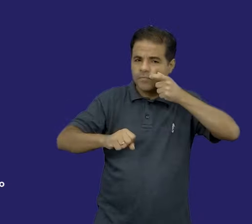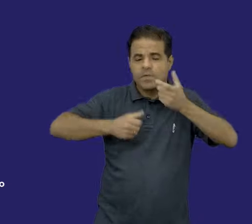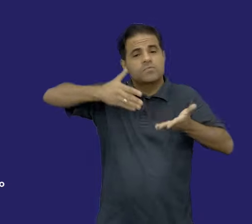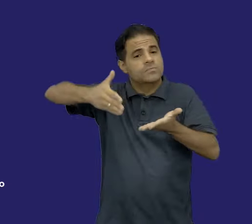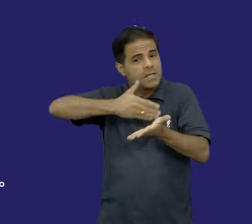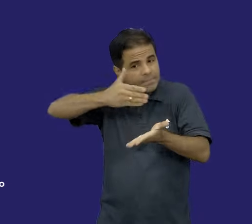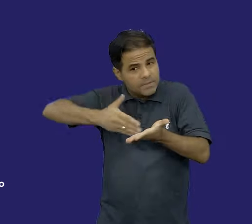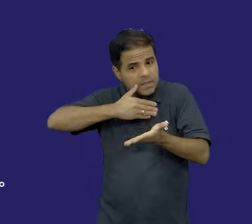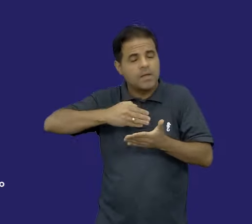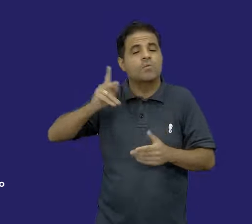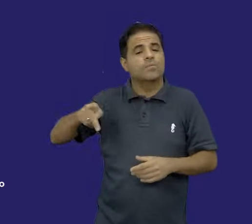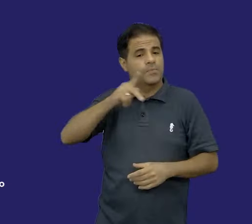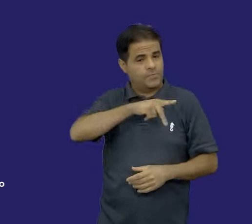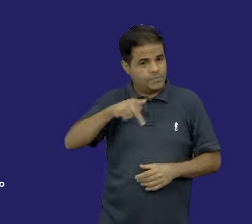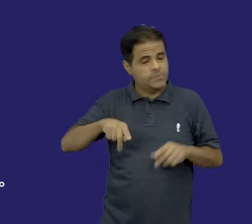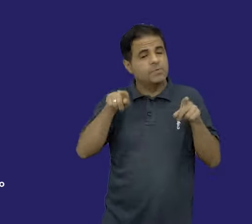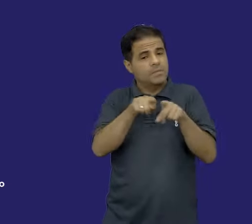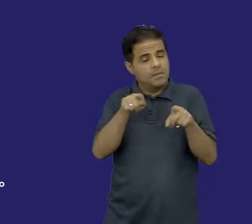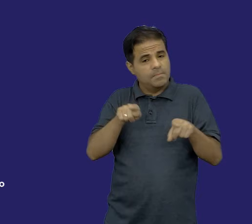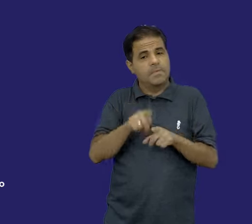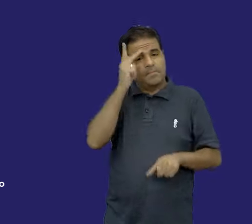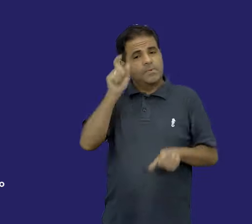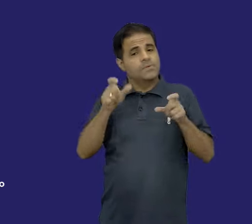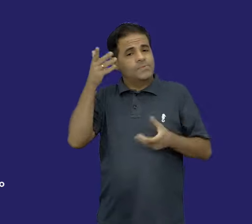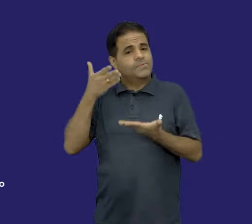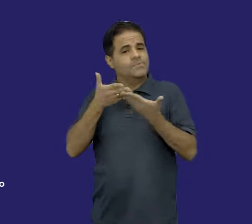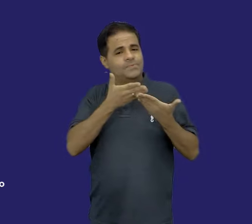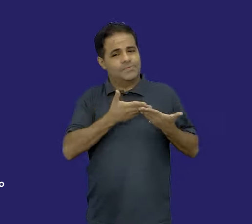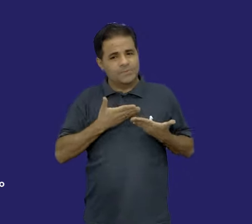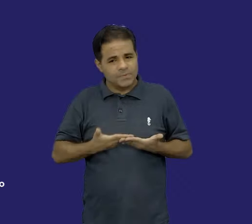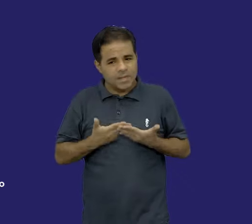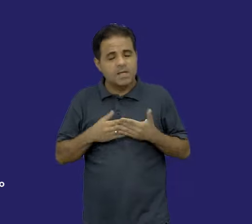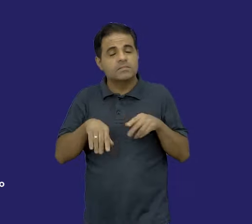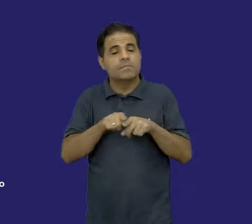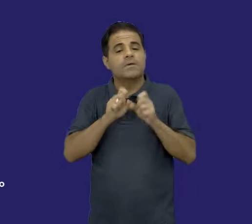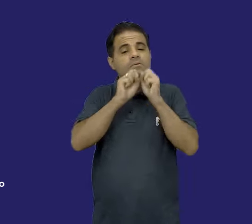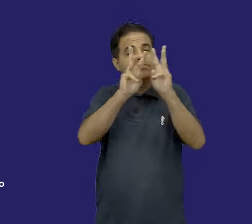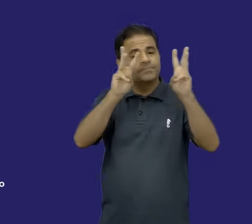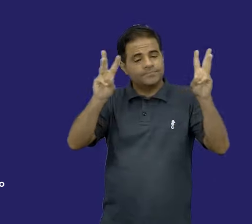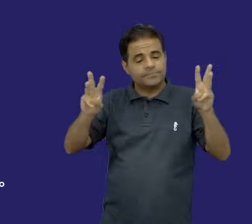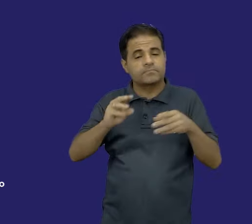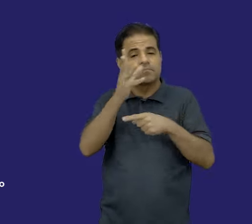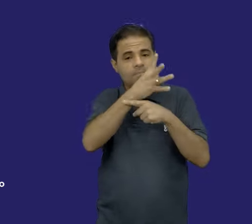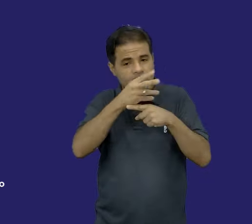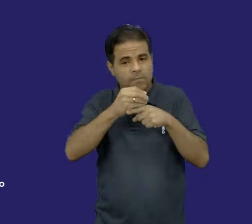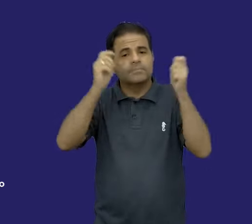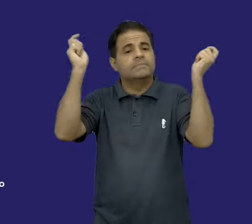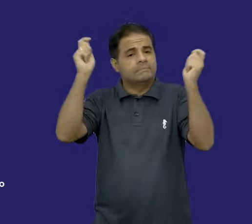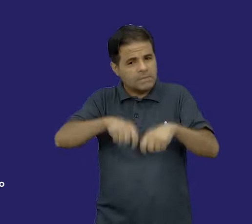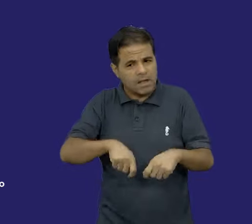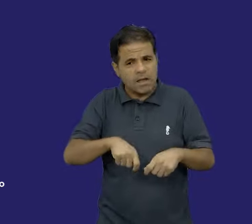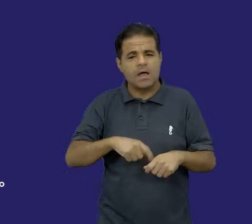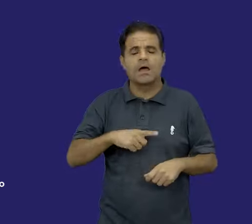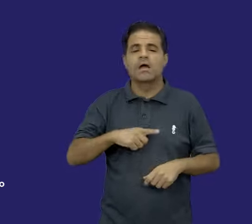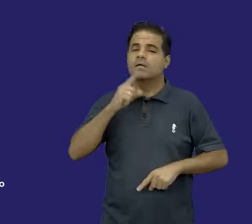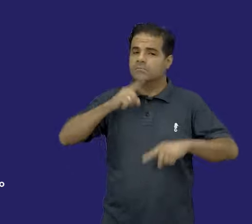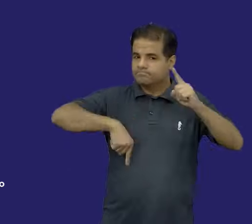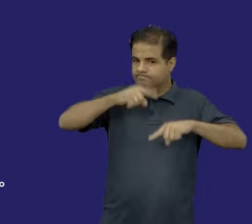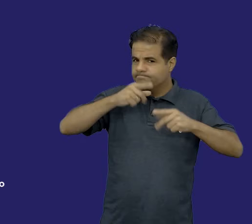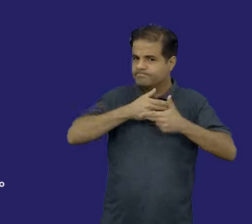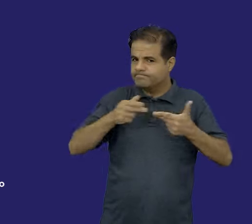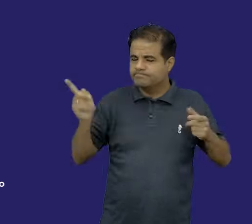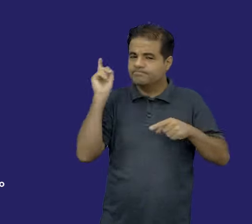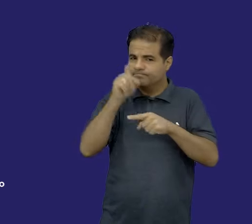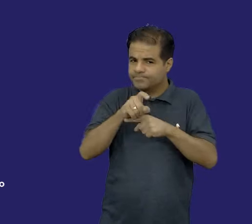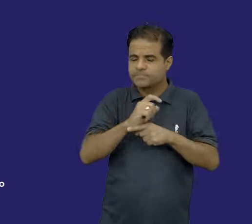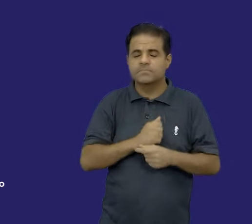cadernos tanto do professor quanto do estudante. E também no site da EFAP, né? Clicando em materiais de